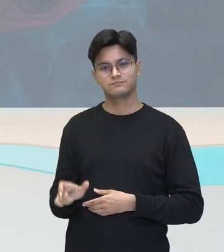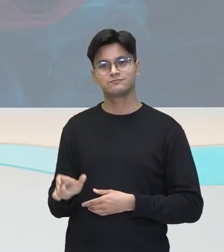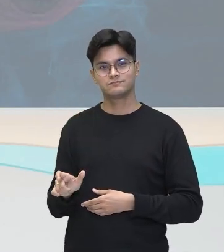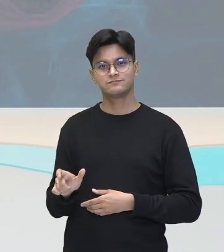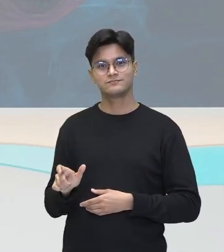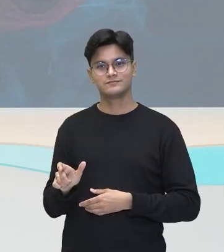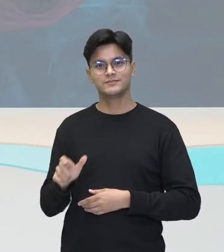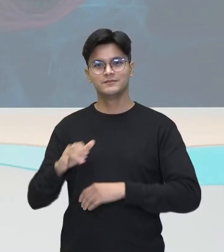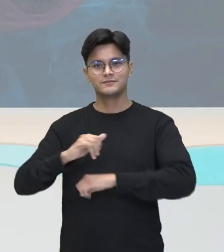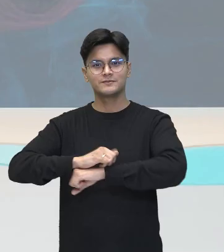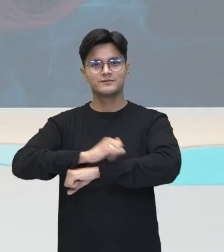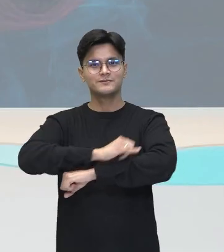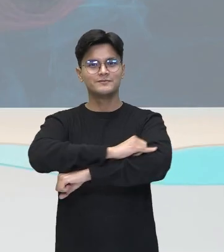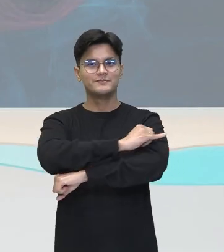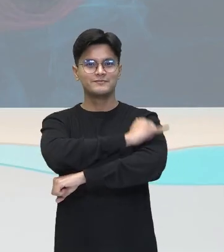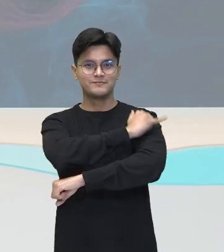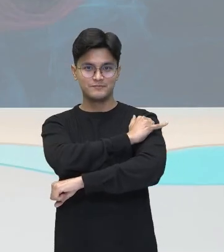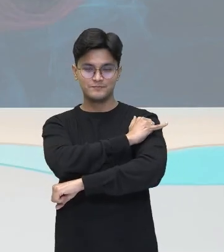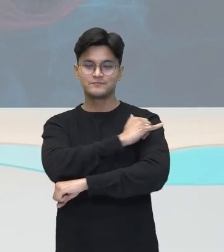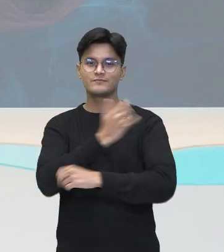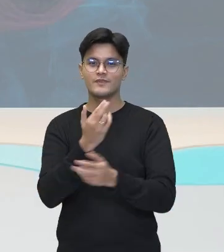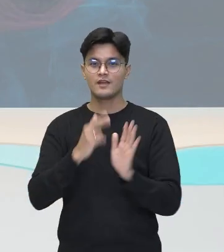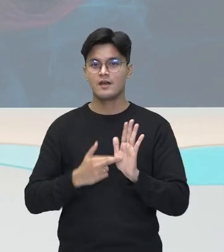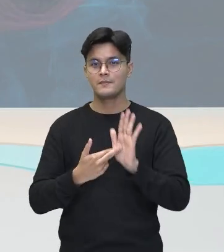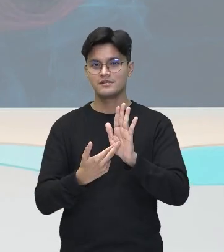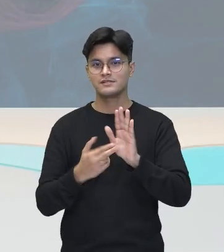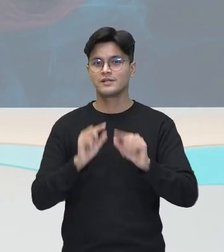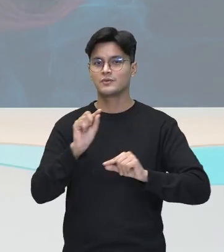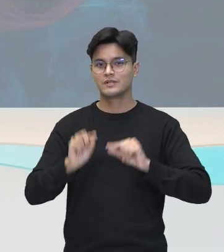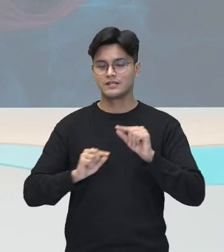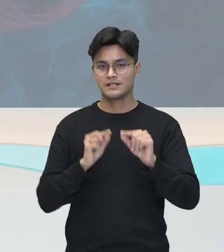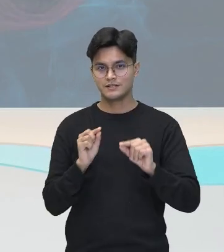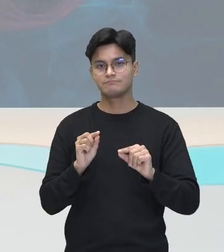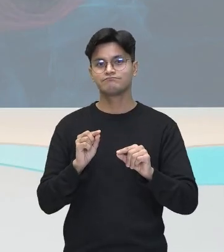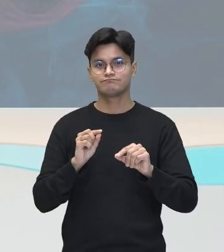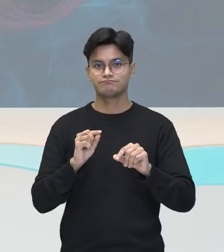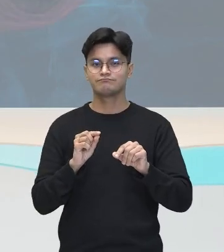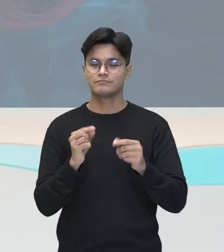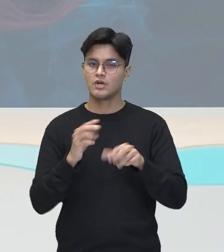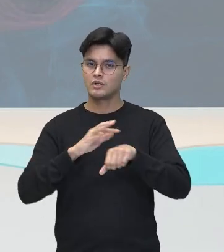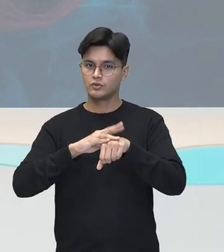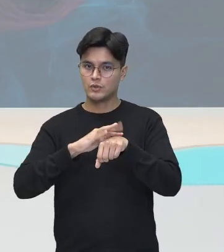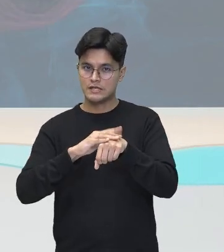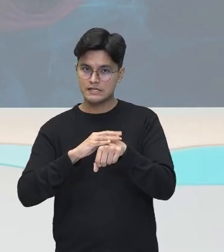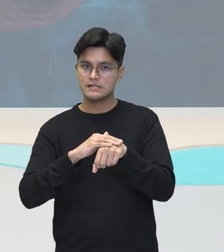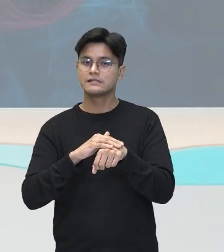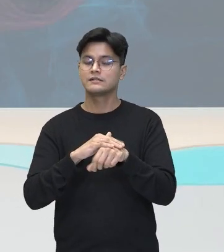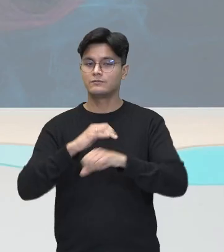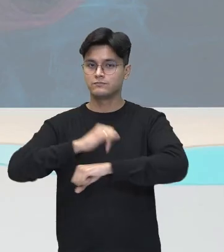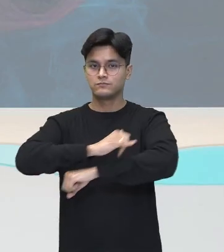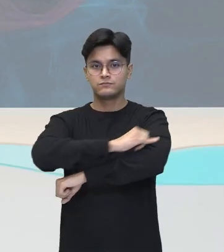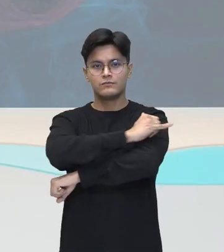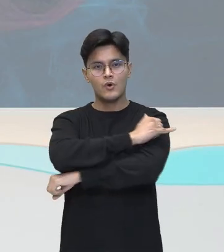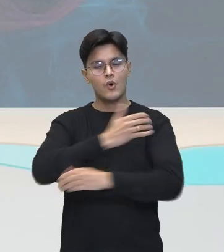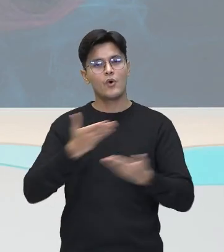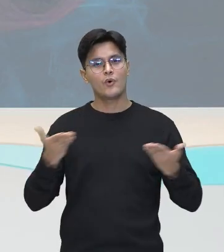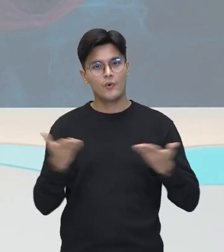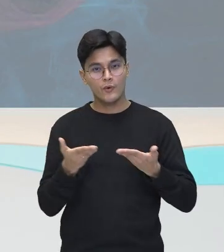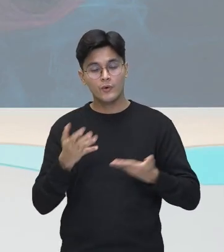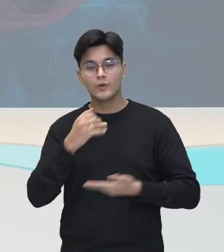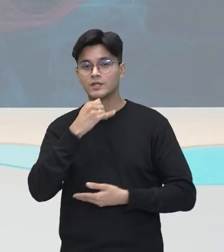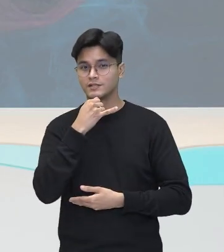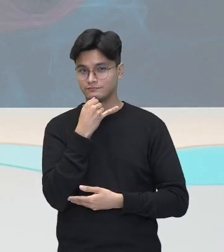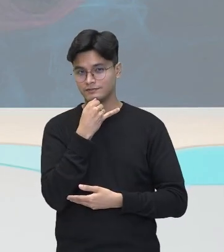uma bandeja, né, para representar aí algo sobre a obesidade, que hoje, infelizmente,